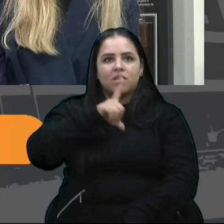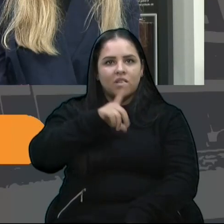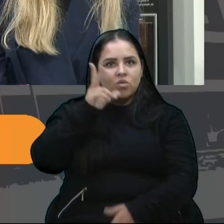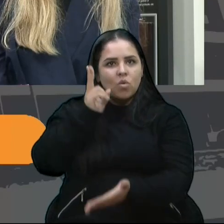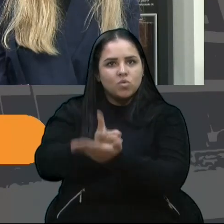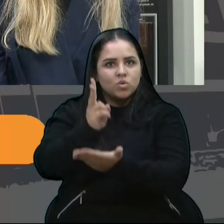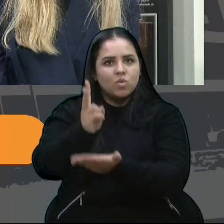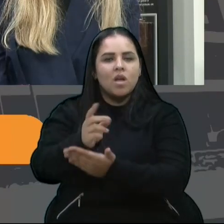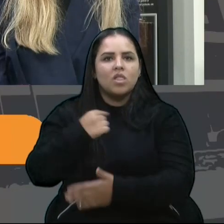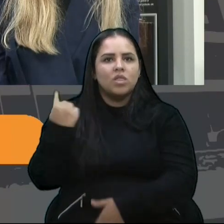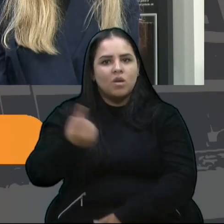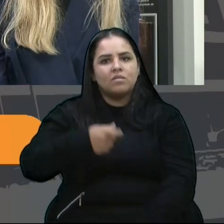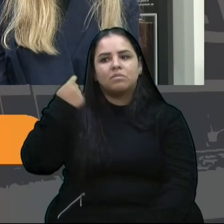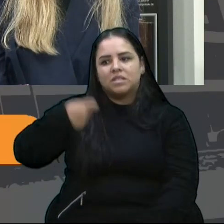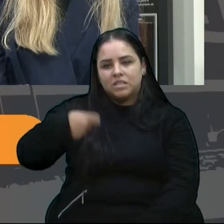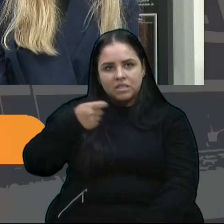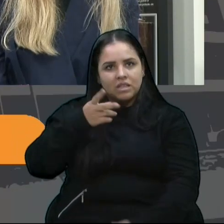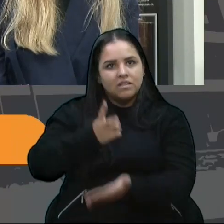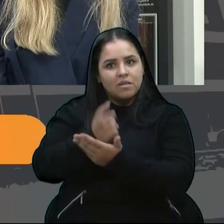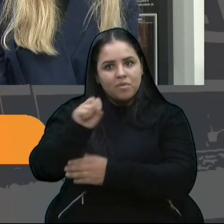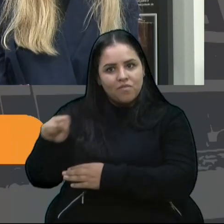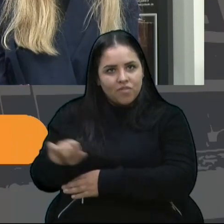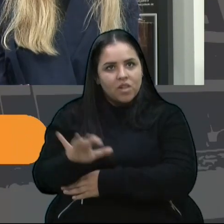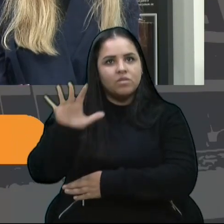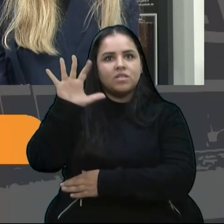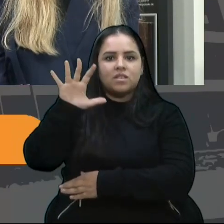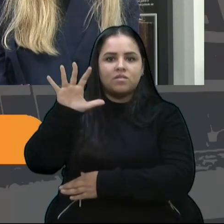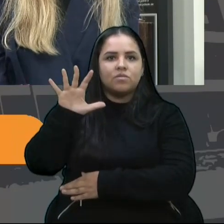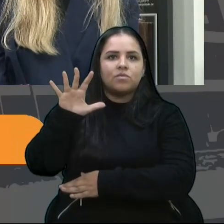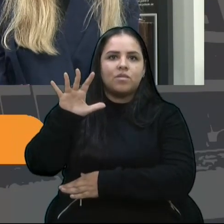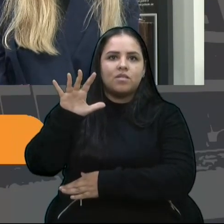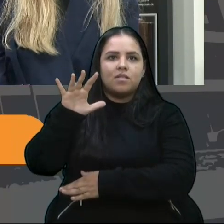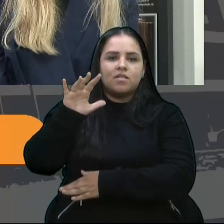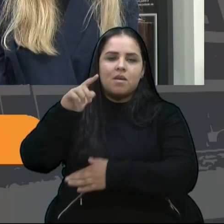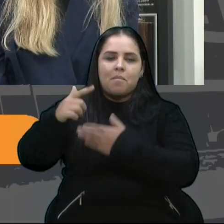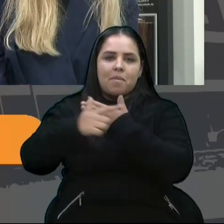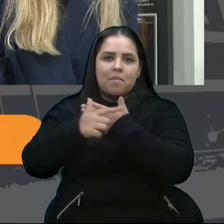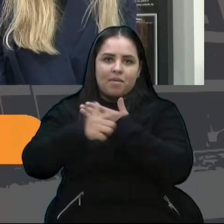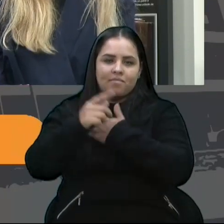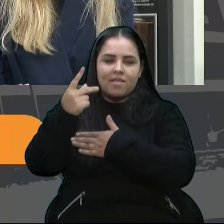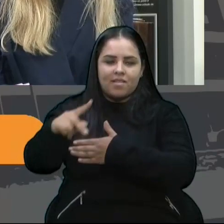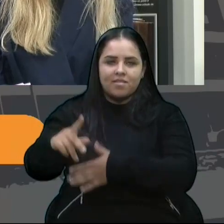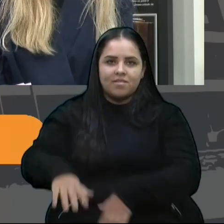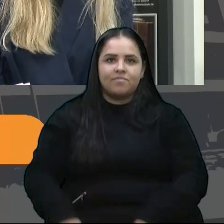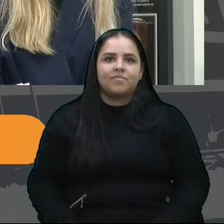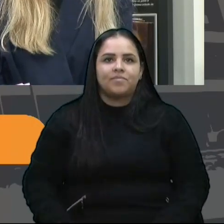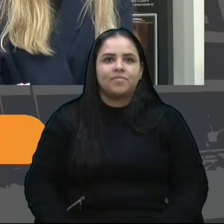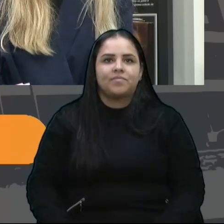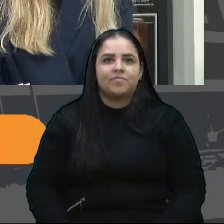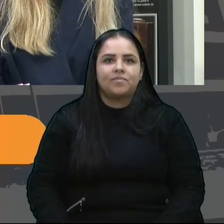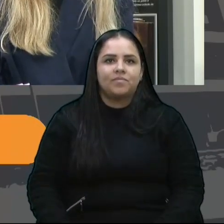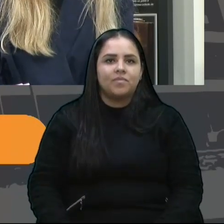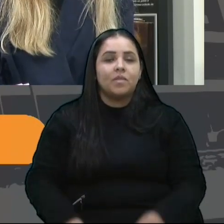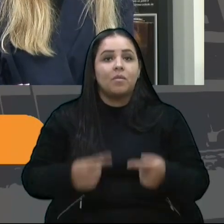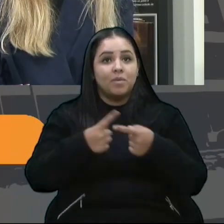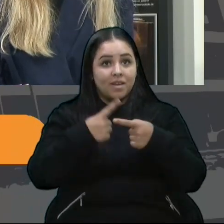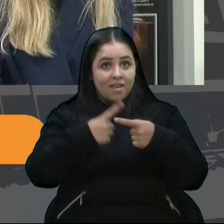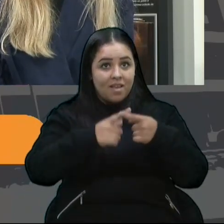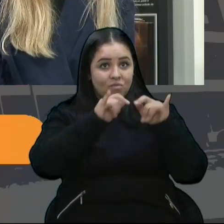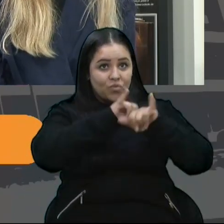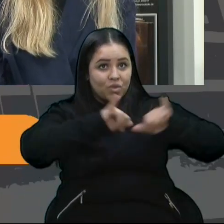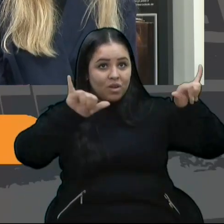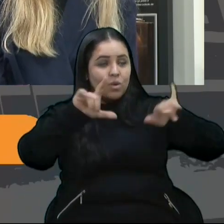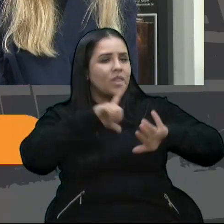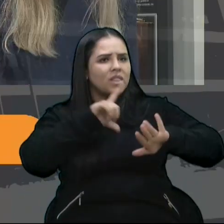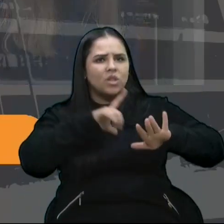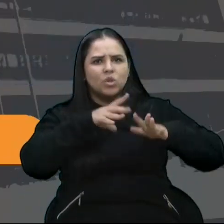tem que estar sempre, né, valorizando esse papel. A propaganda, ela utiliza todas essas